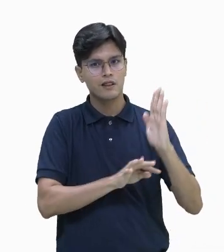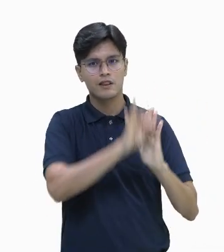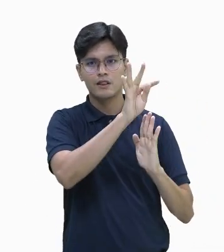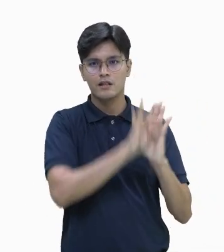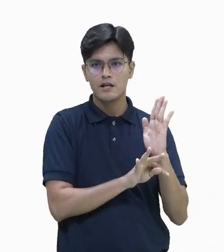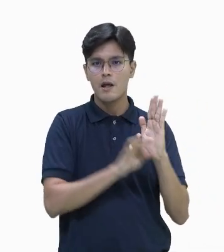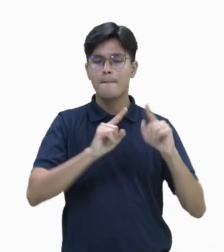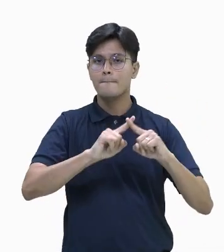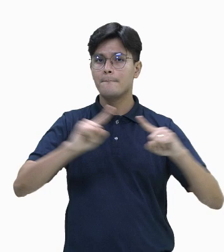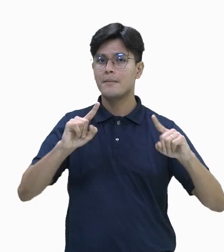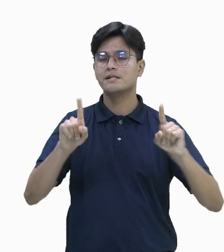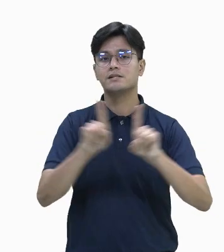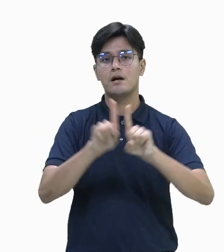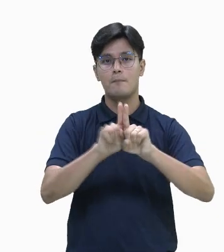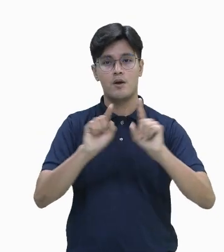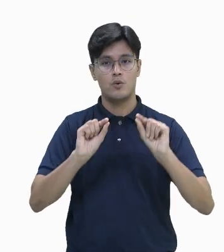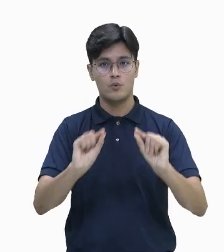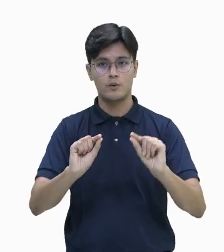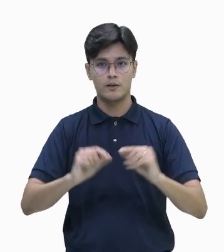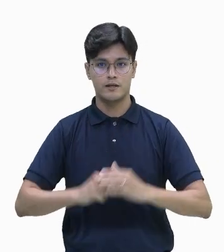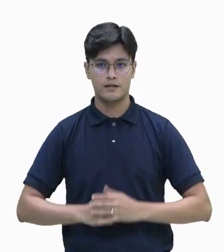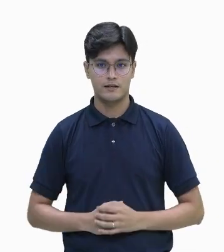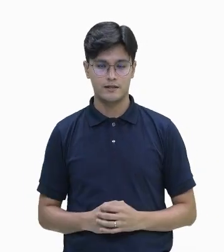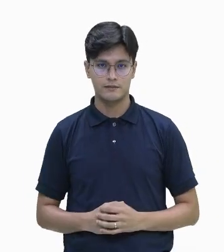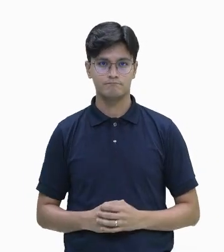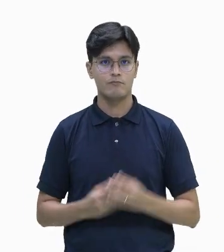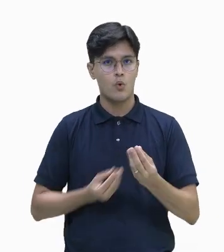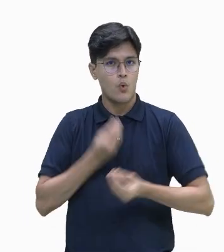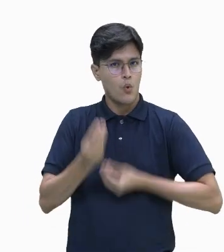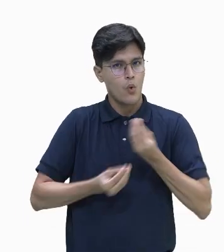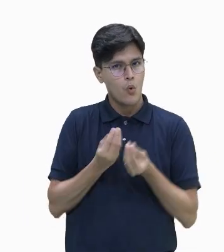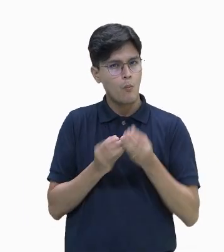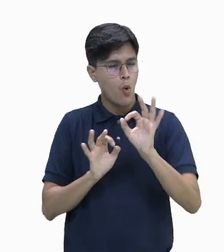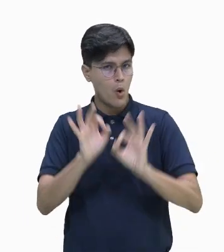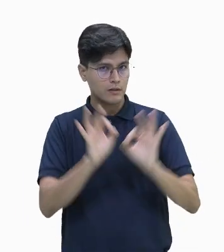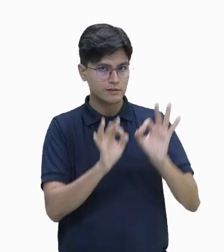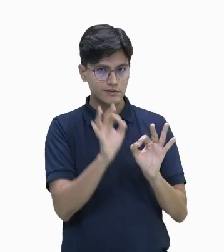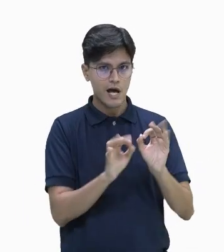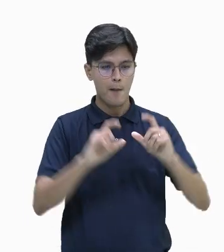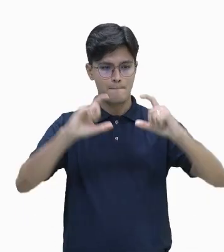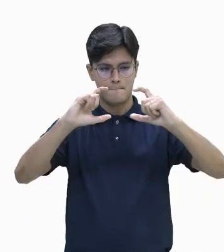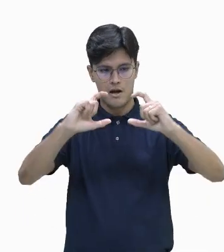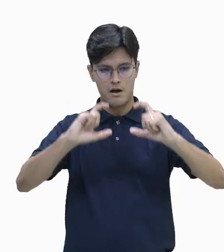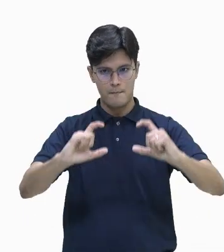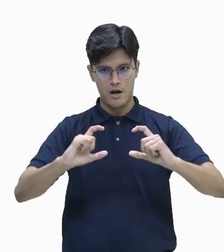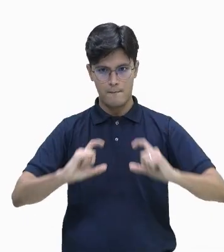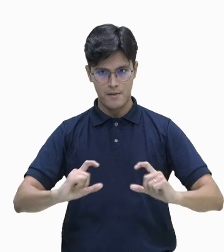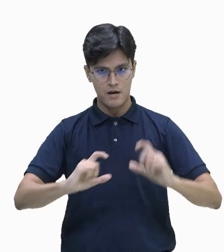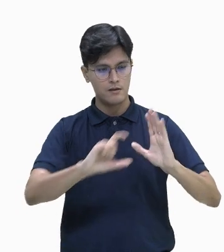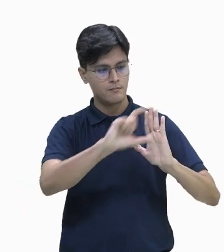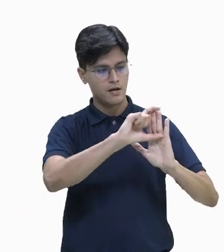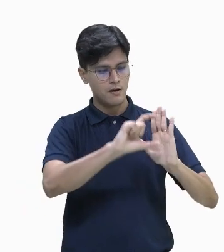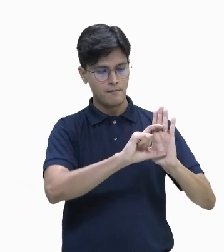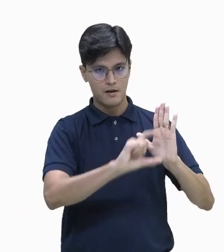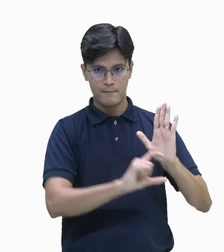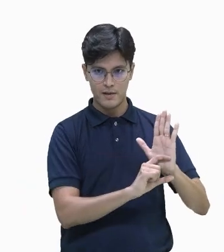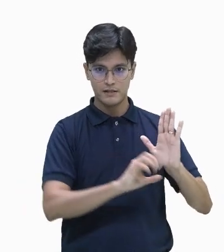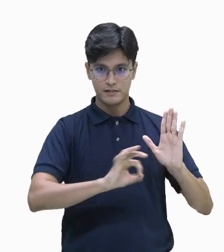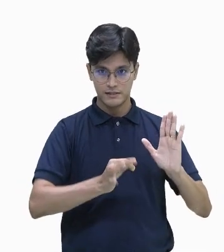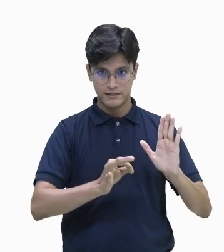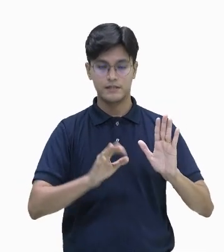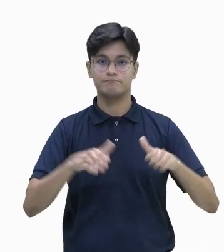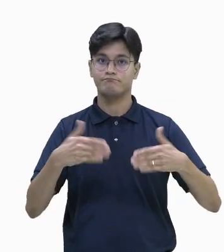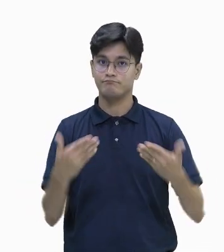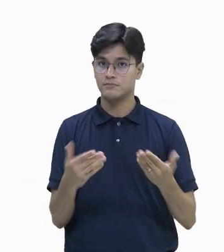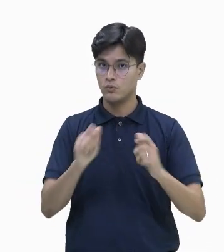mas também pensar em termos de construção de parágrafo. Então, na próxima tela, é o que nós, de certa forma,